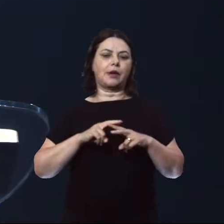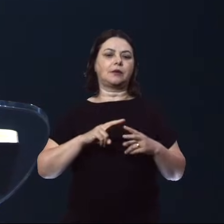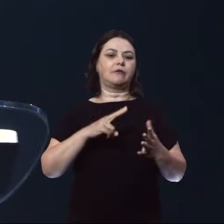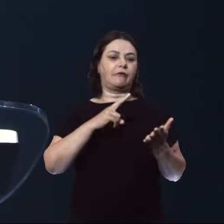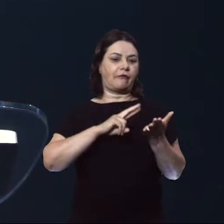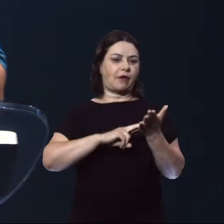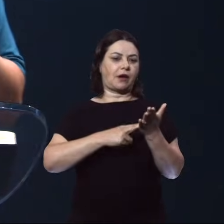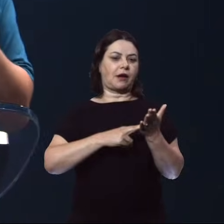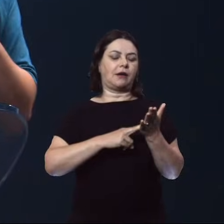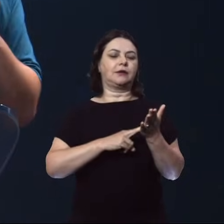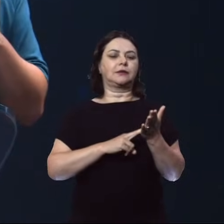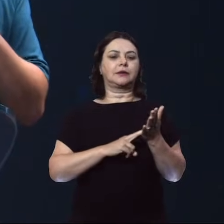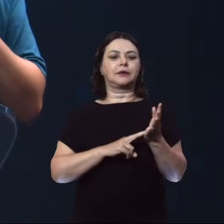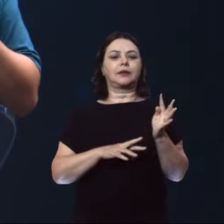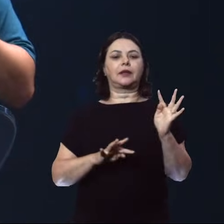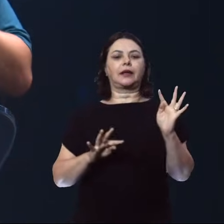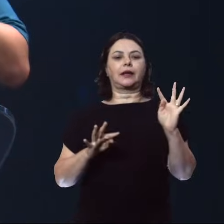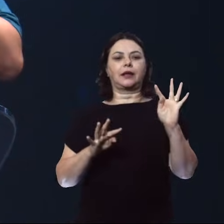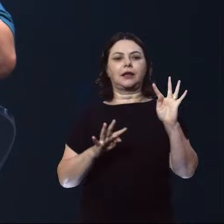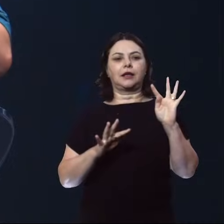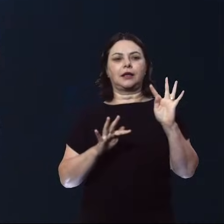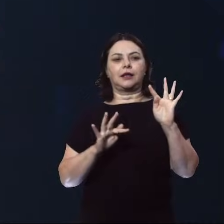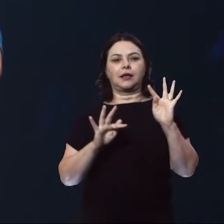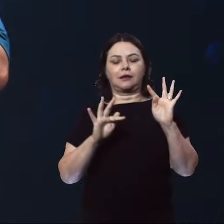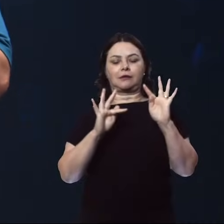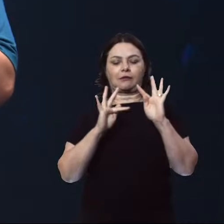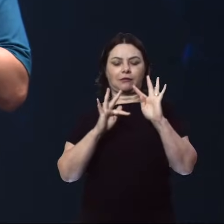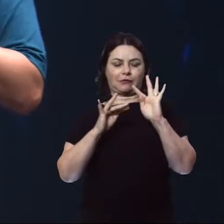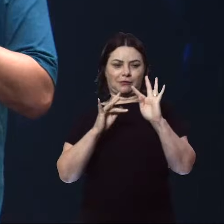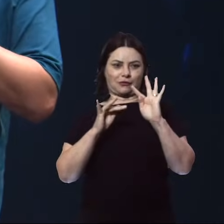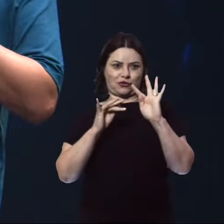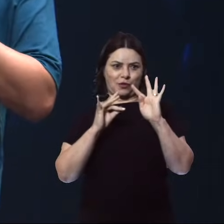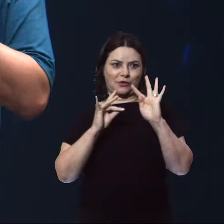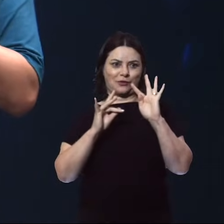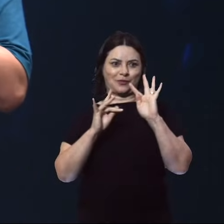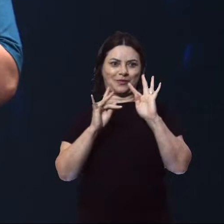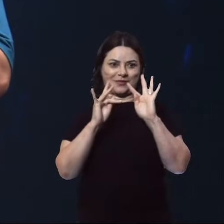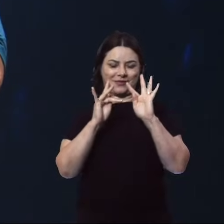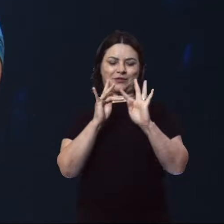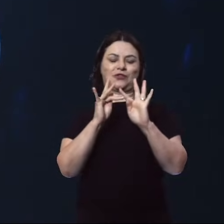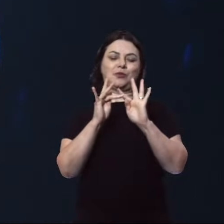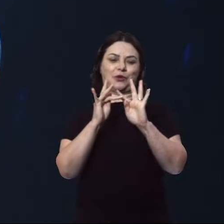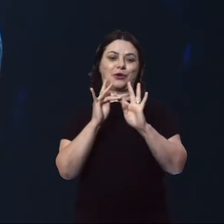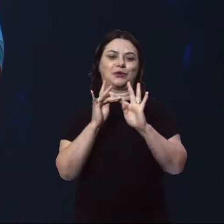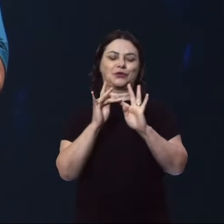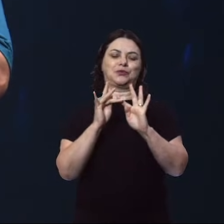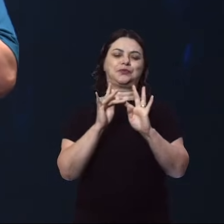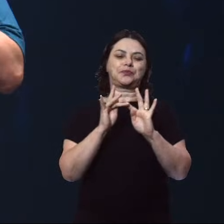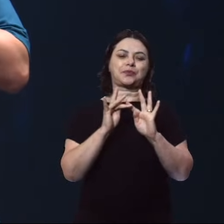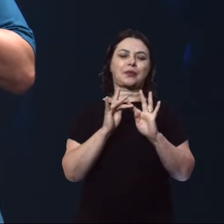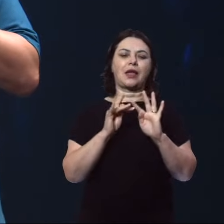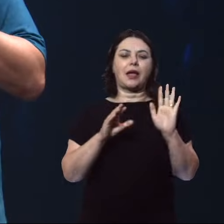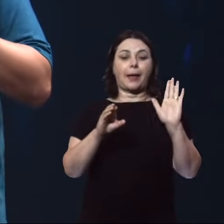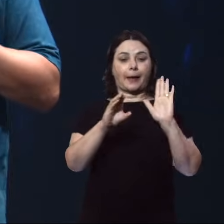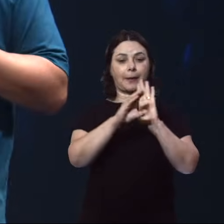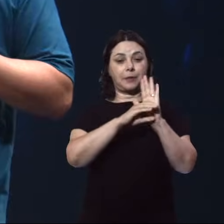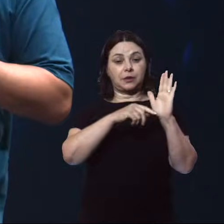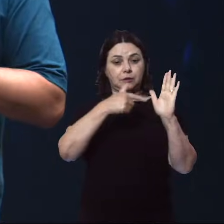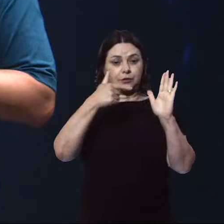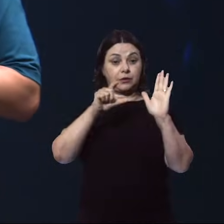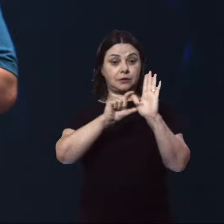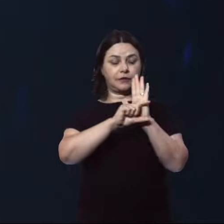Se você trouxe a sua Bíblia de papel, eu gosto sempre de carregar ela tem uma, Bíblia de papel tem aquela tradição, isso é legal